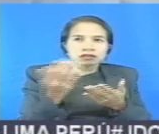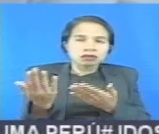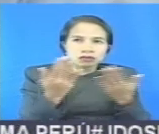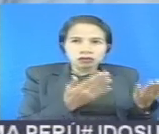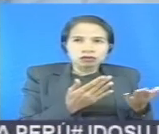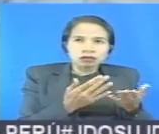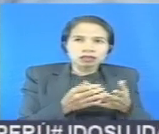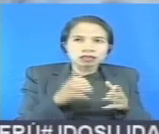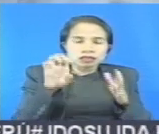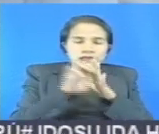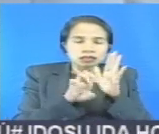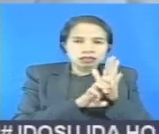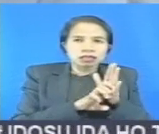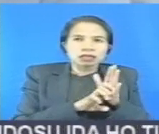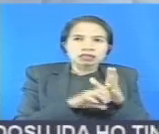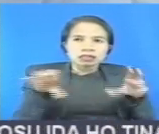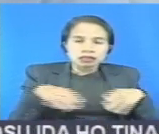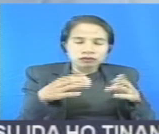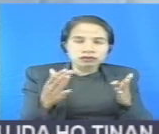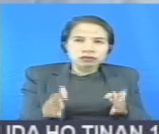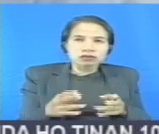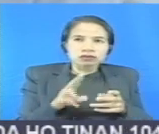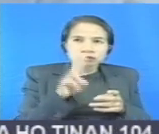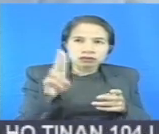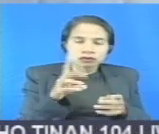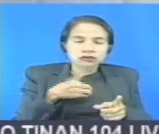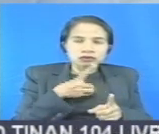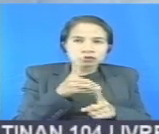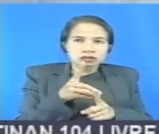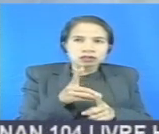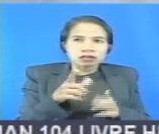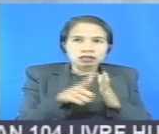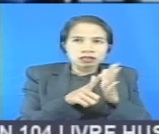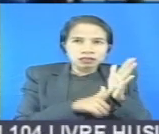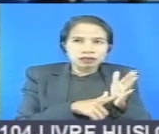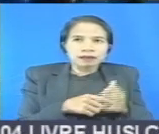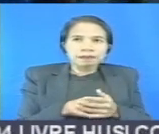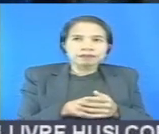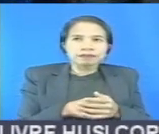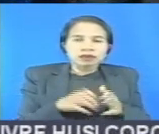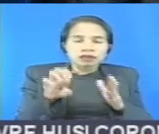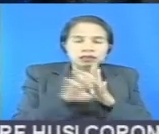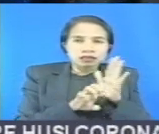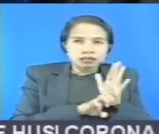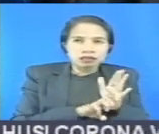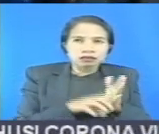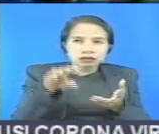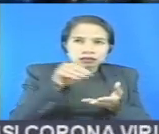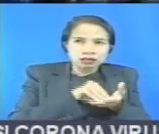gestor Patrimônio Estado e a instituição Kirakne, o de gere tuir decreto-lei. A gestão Patrimônio Estado não estipula